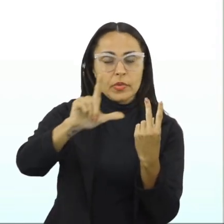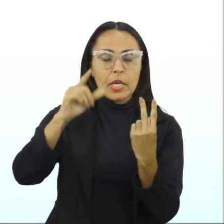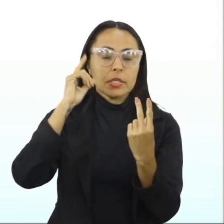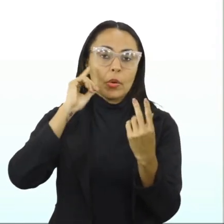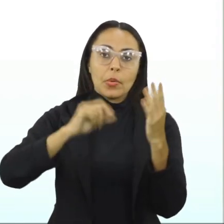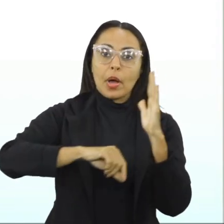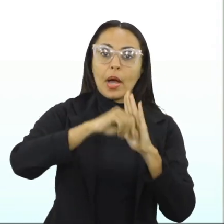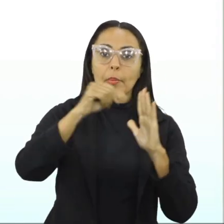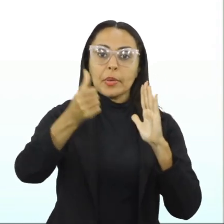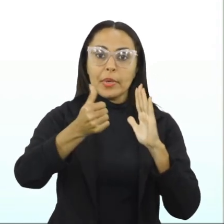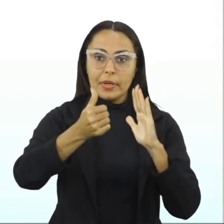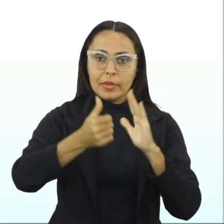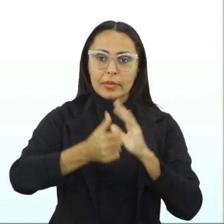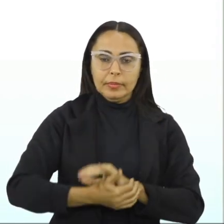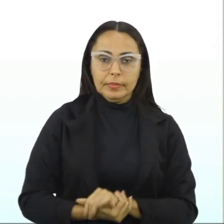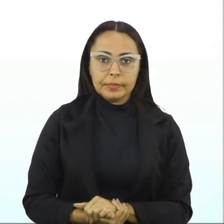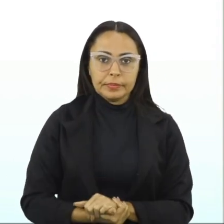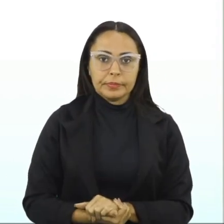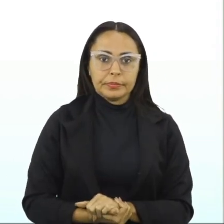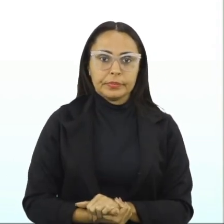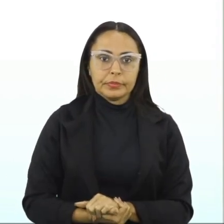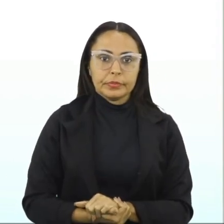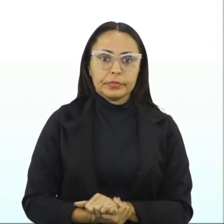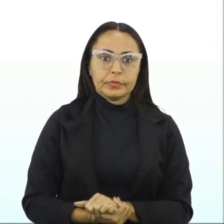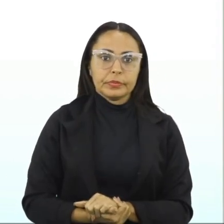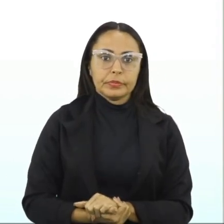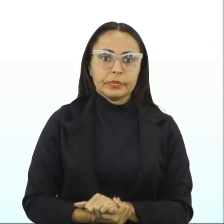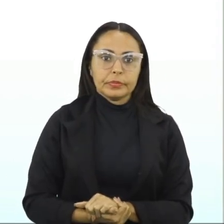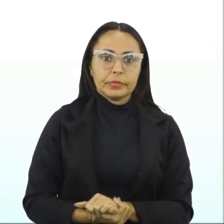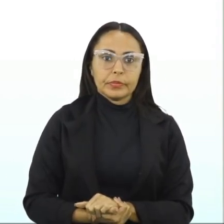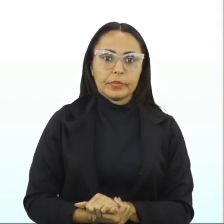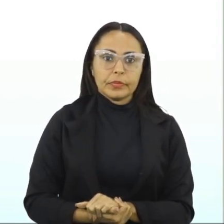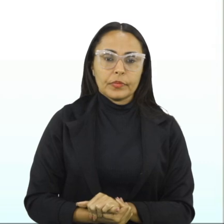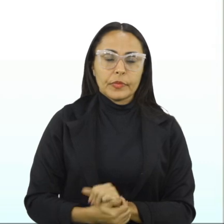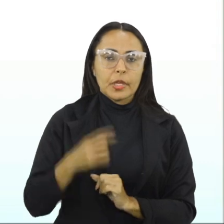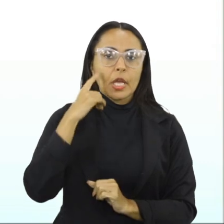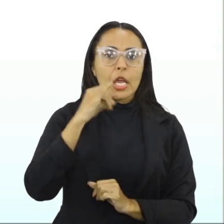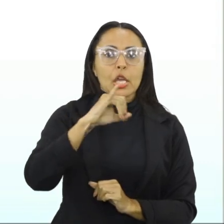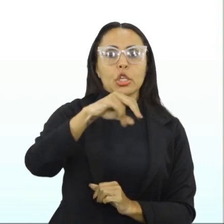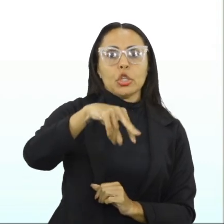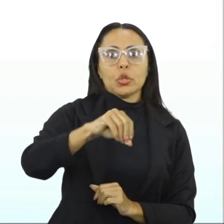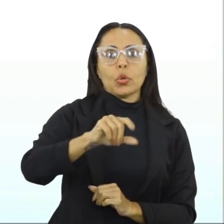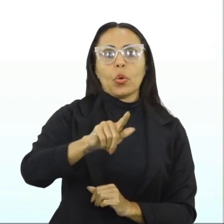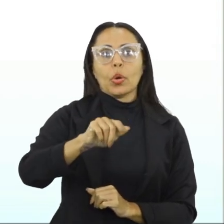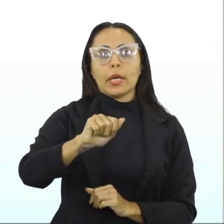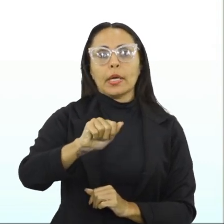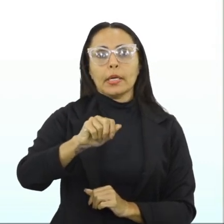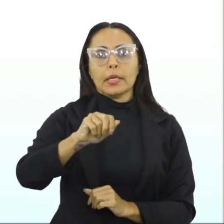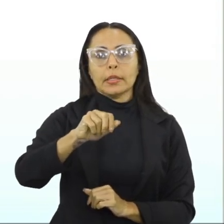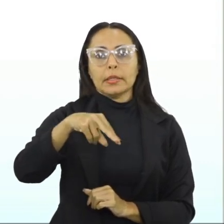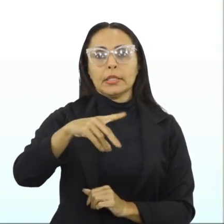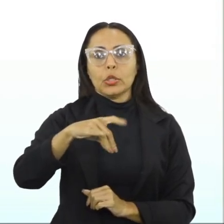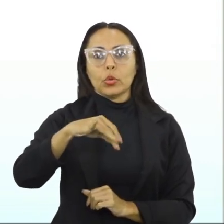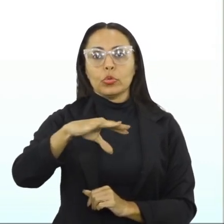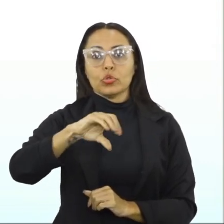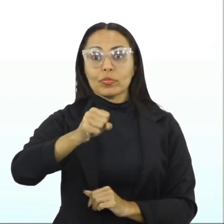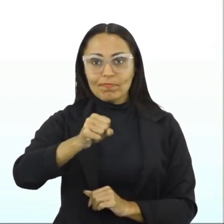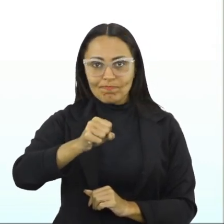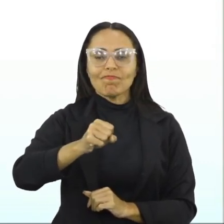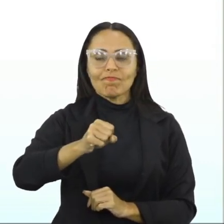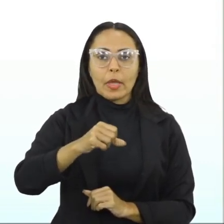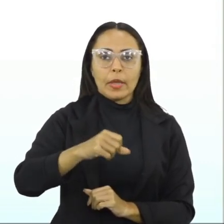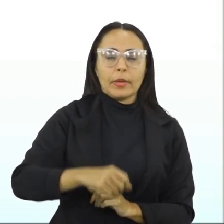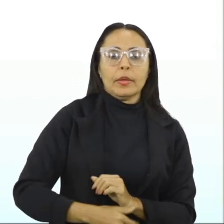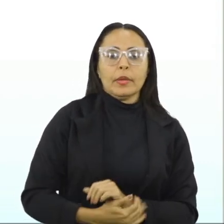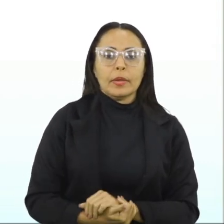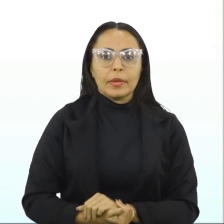primeira classificação são dos compostos inorgânicos. A primeira